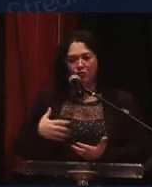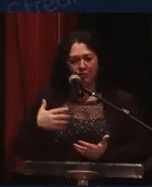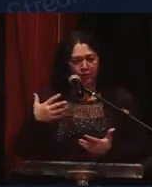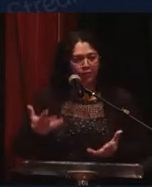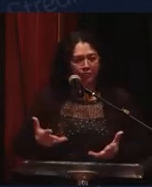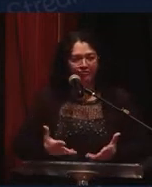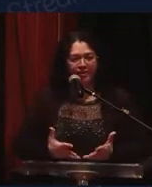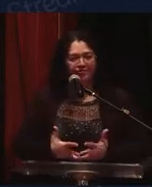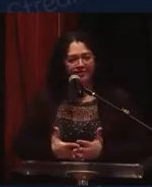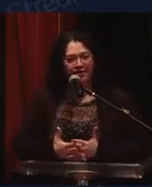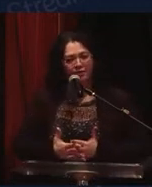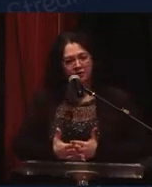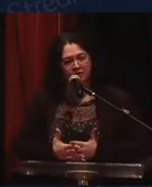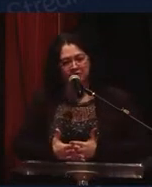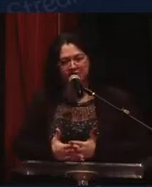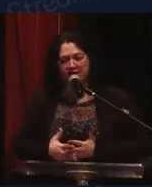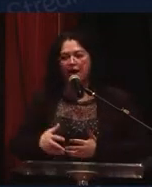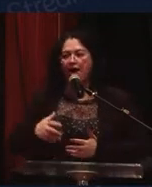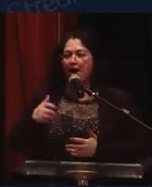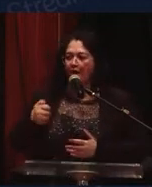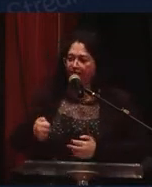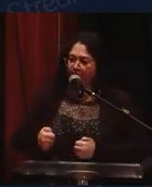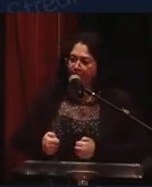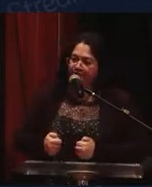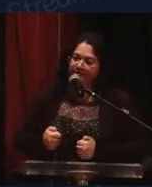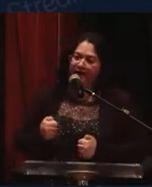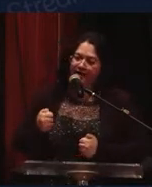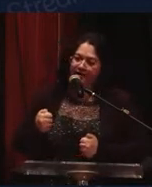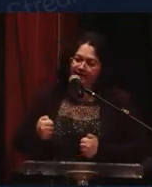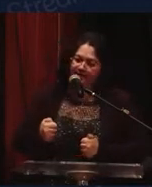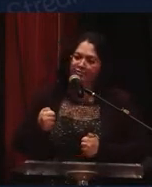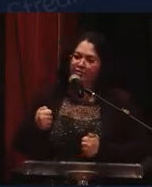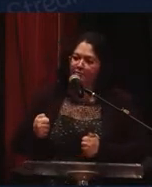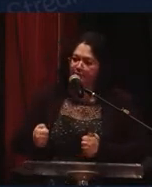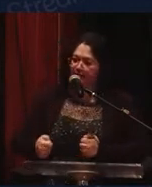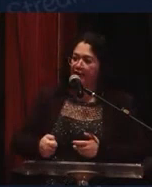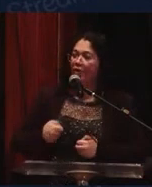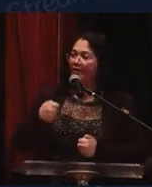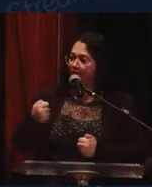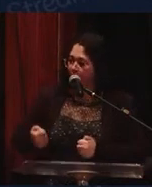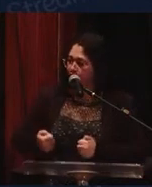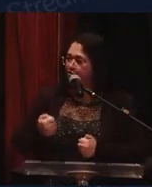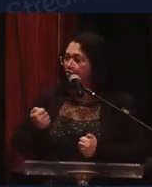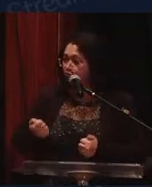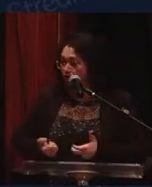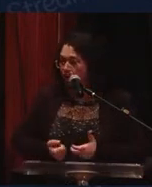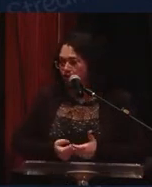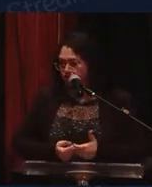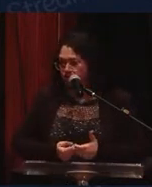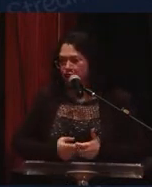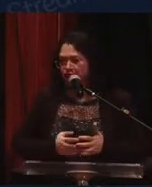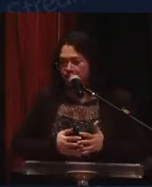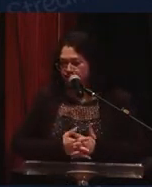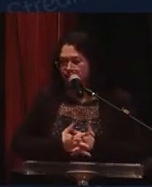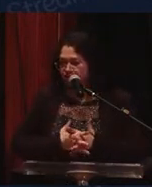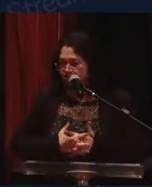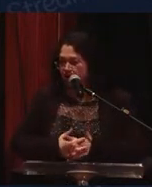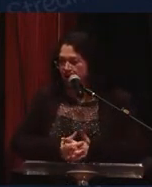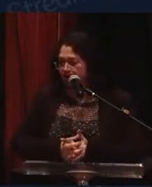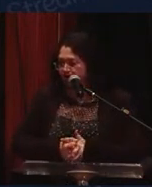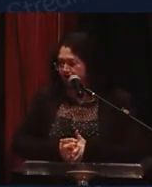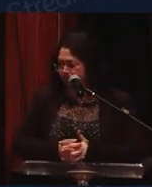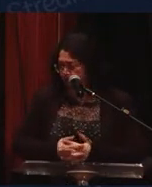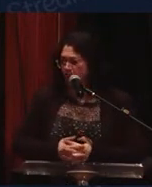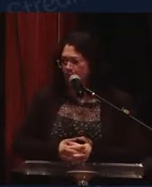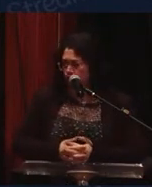o próprio governo federal que diz, alfabetizar a criança no tempo certo, até o segundo ano dos anos